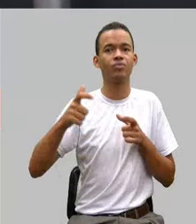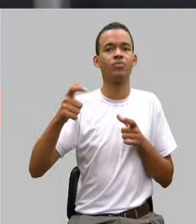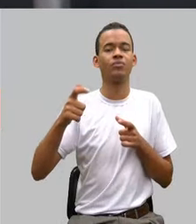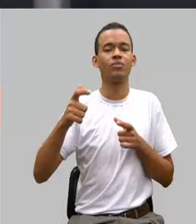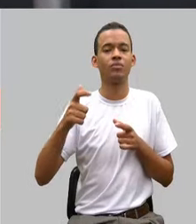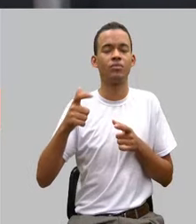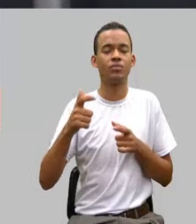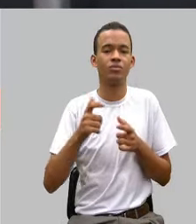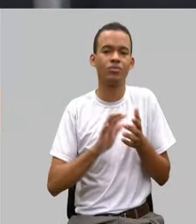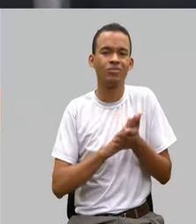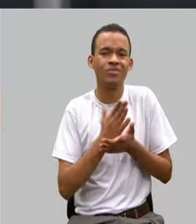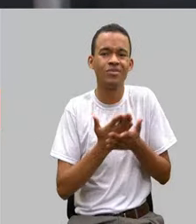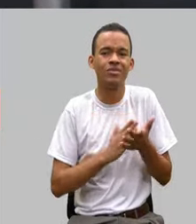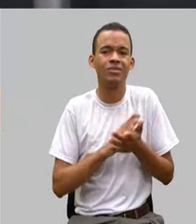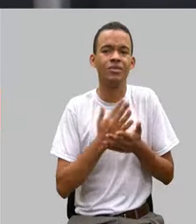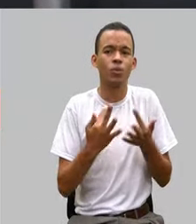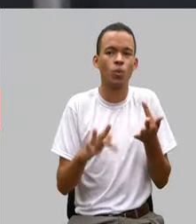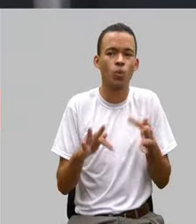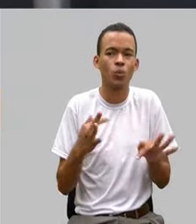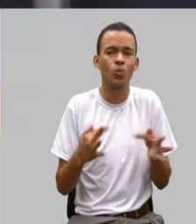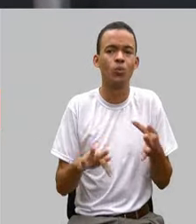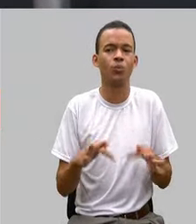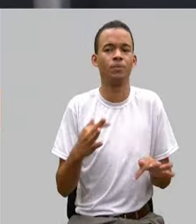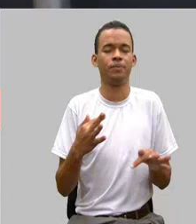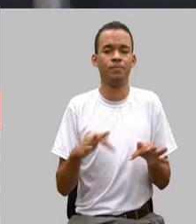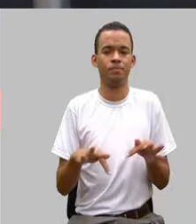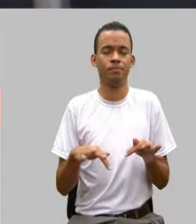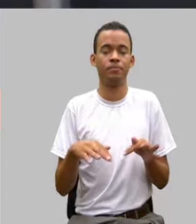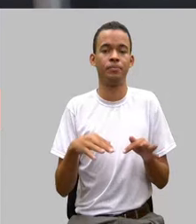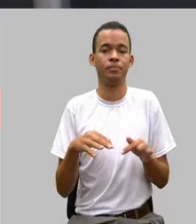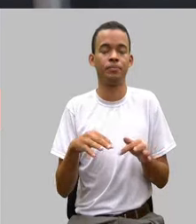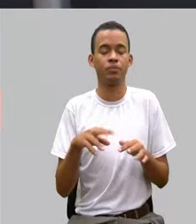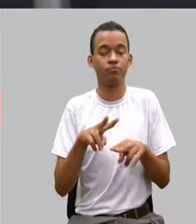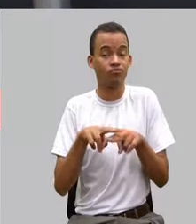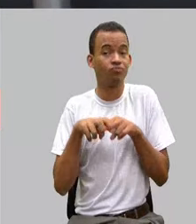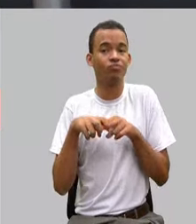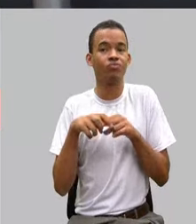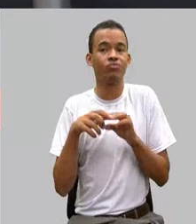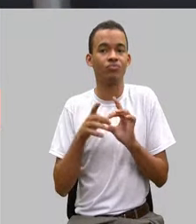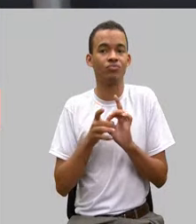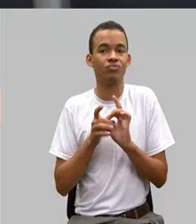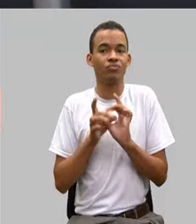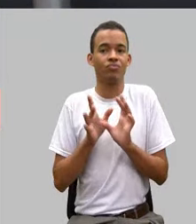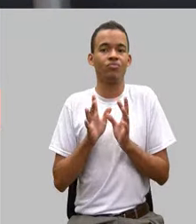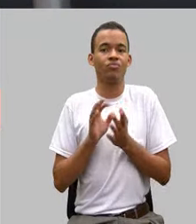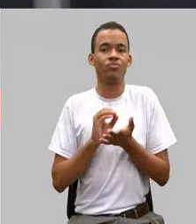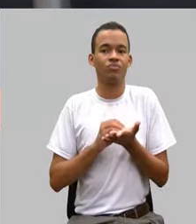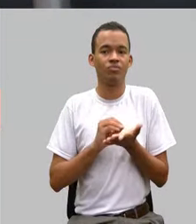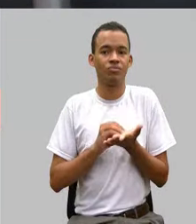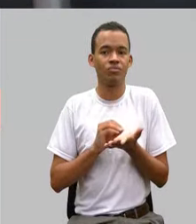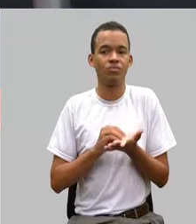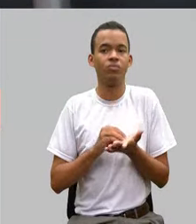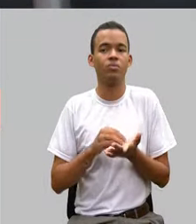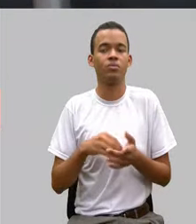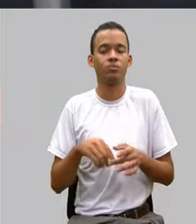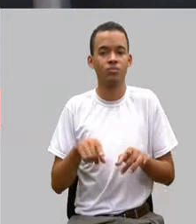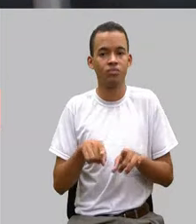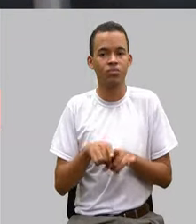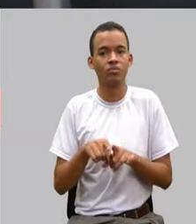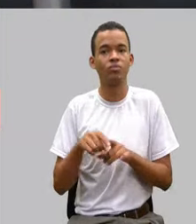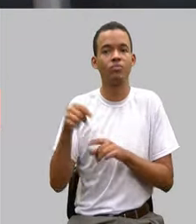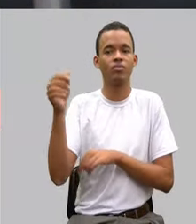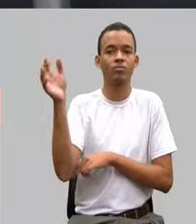infortúnios e dor nisso não há Liberdade menos ainda aquela que está na nossa bandeira